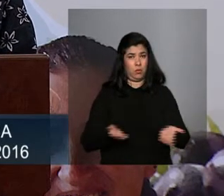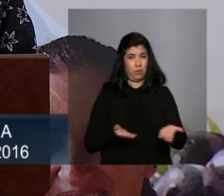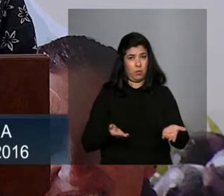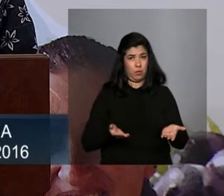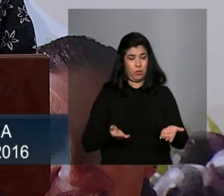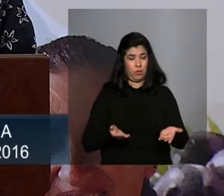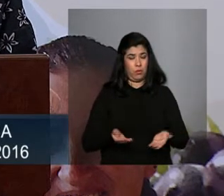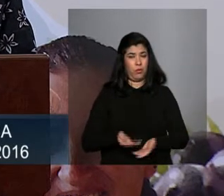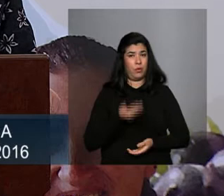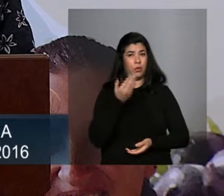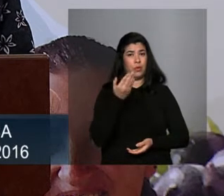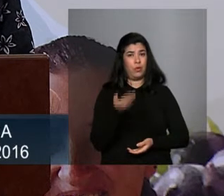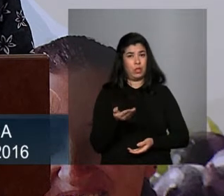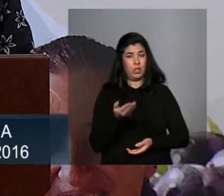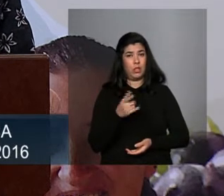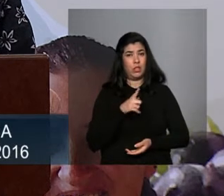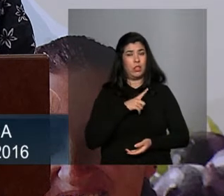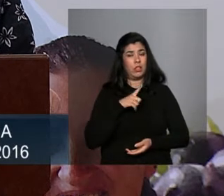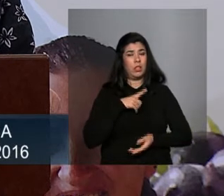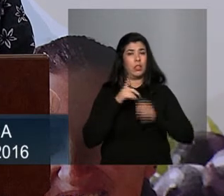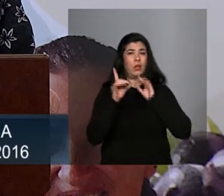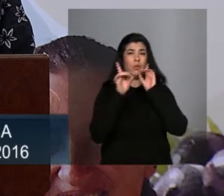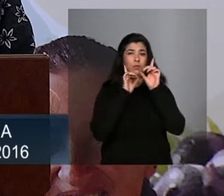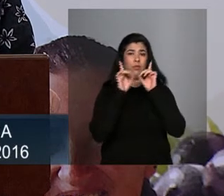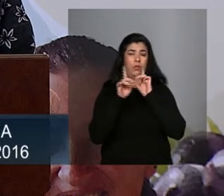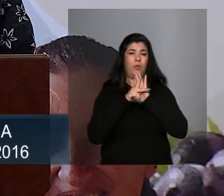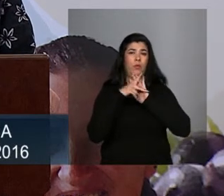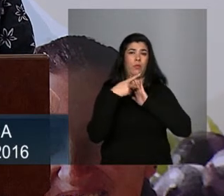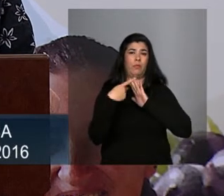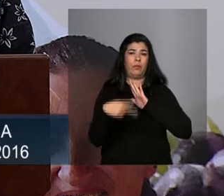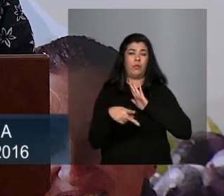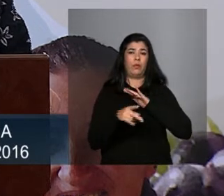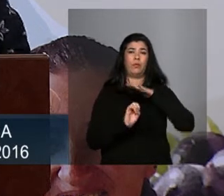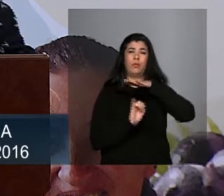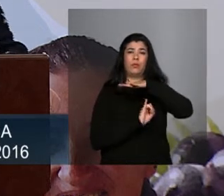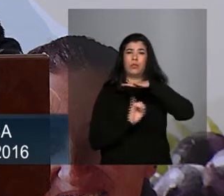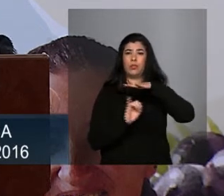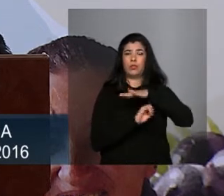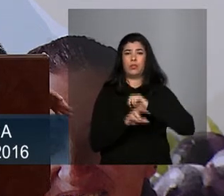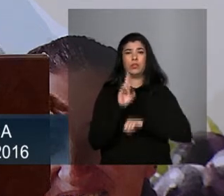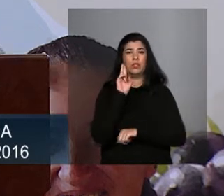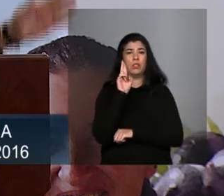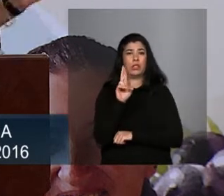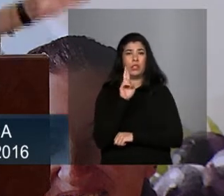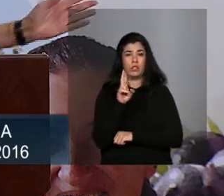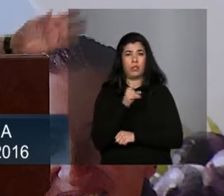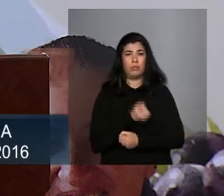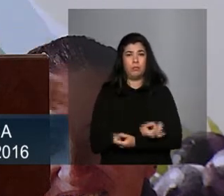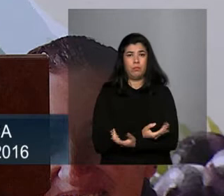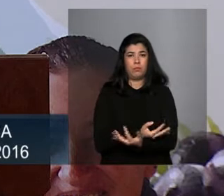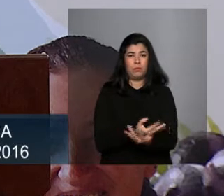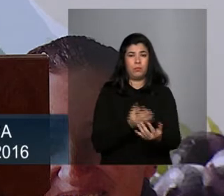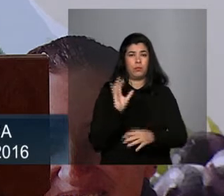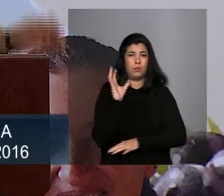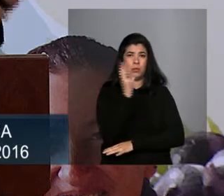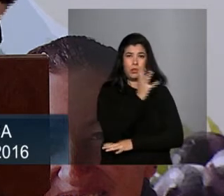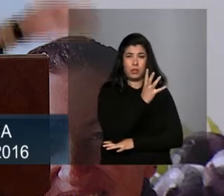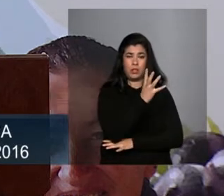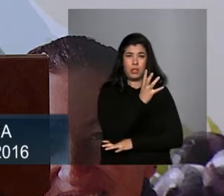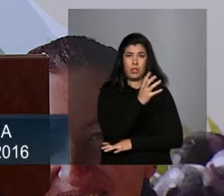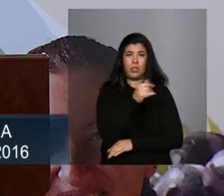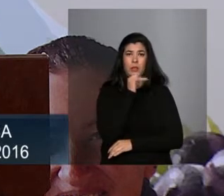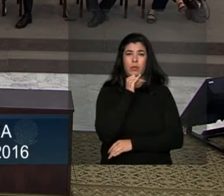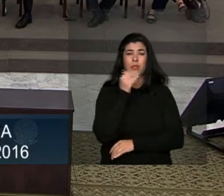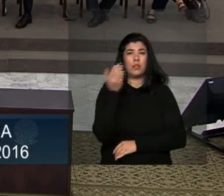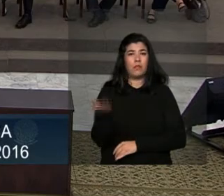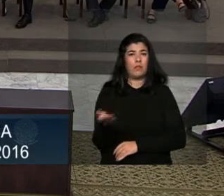são fruto do intenso diálogo com entidades representativas do campo. Aqui no palco estão elas, a